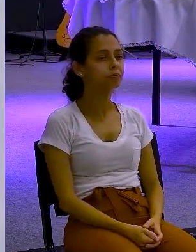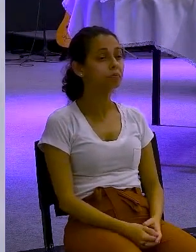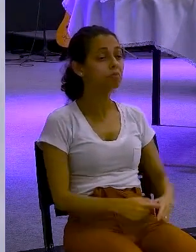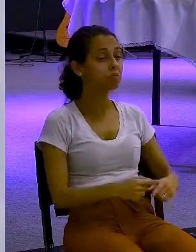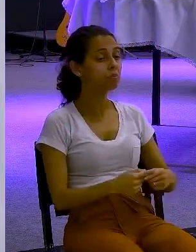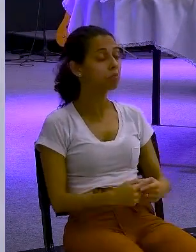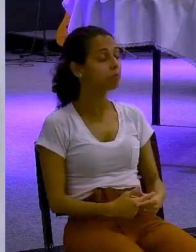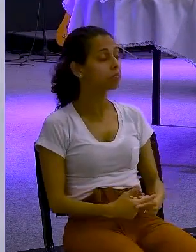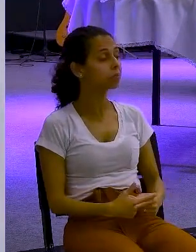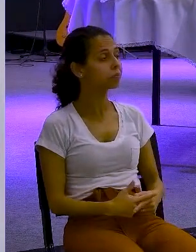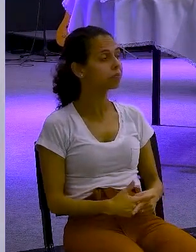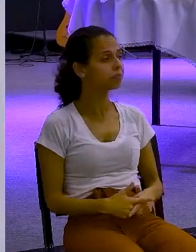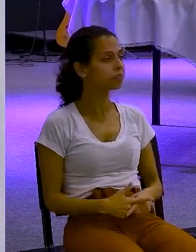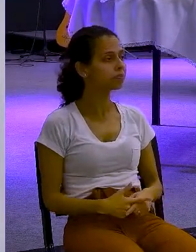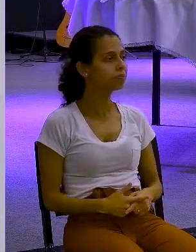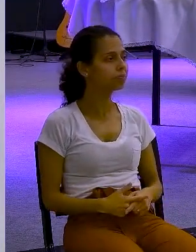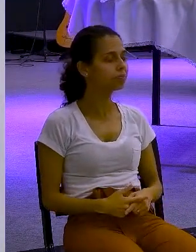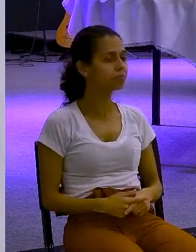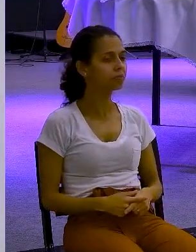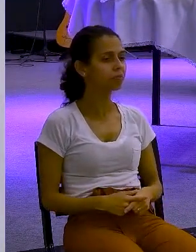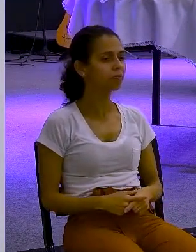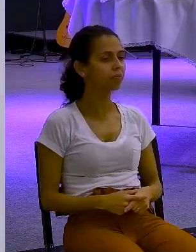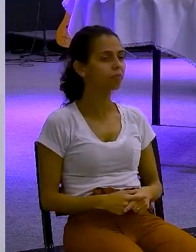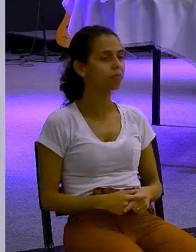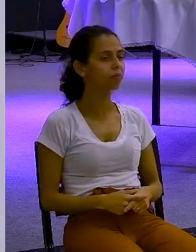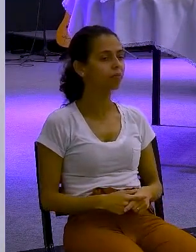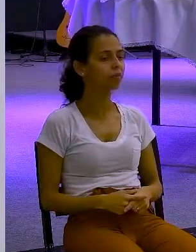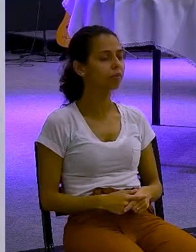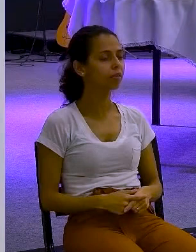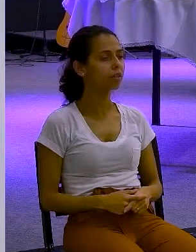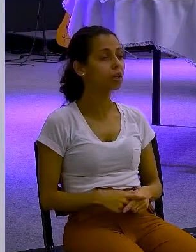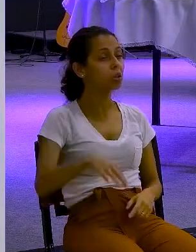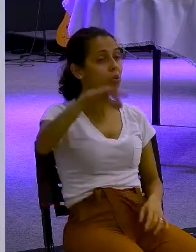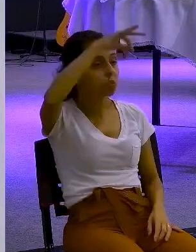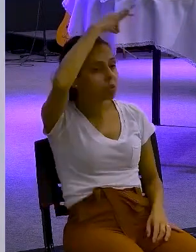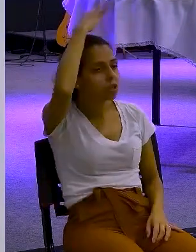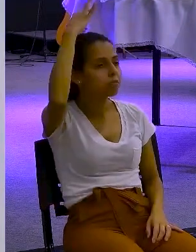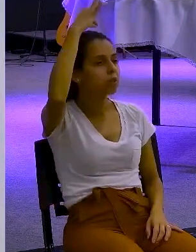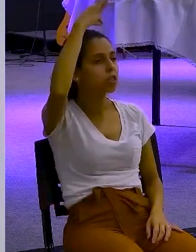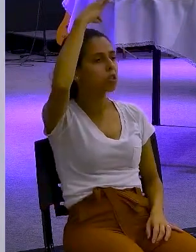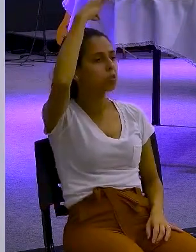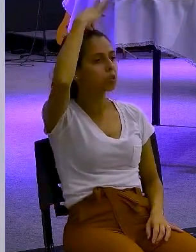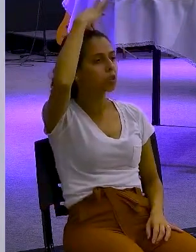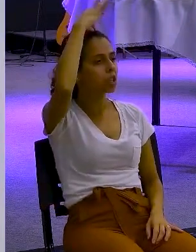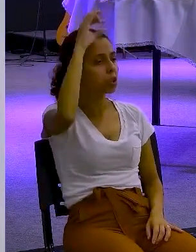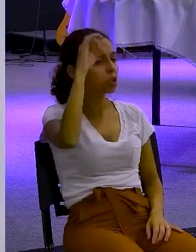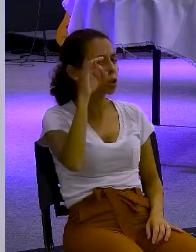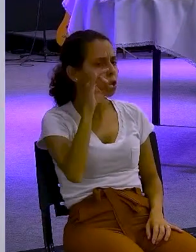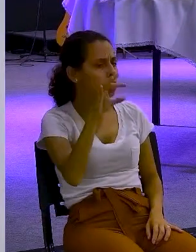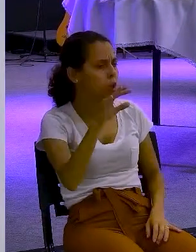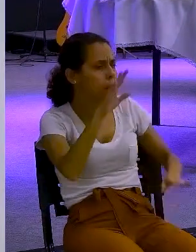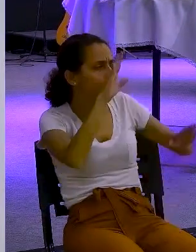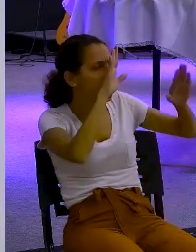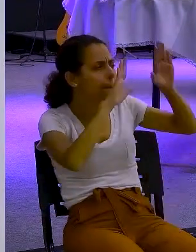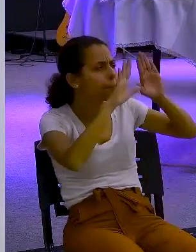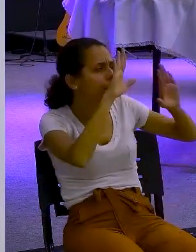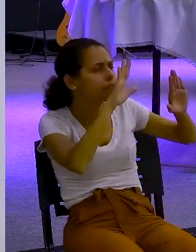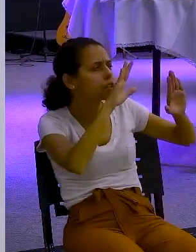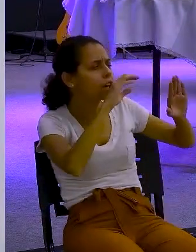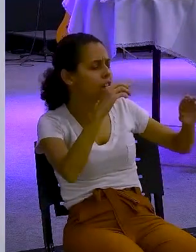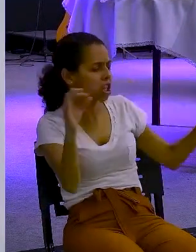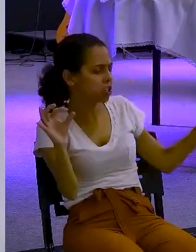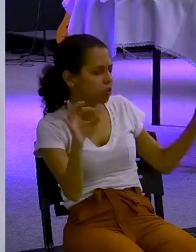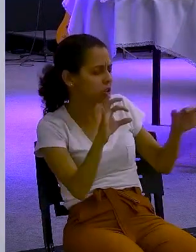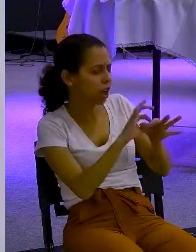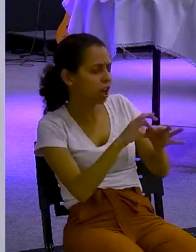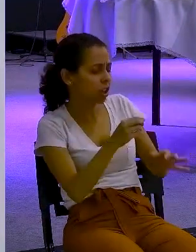verdade sobre o Espírito Santo, há uma outra ainda que eu preciso te dizer. O Espírito Santo só estará presente em nossas vidas quando Jesus estiver